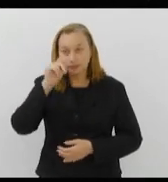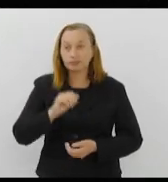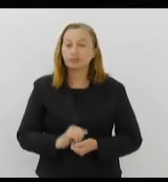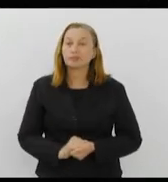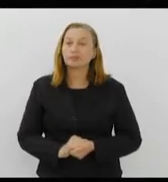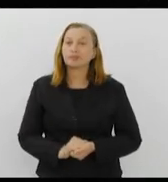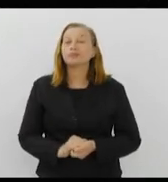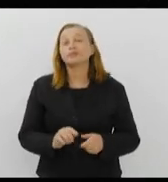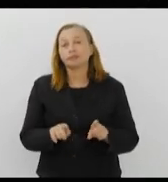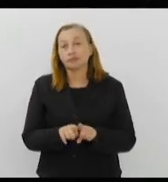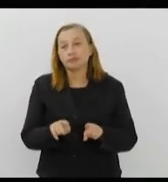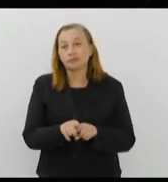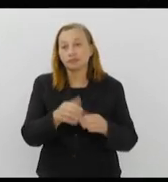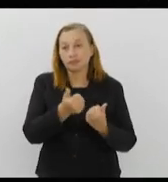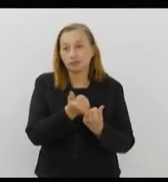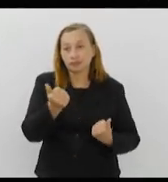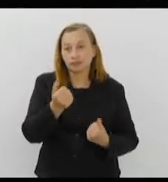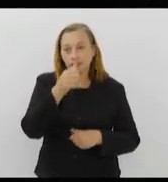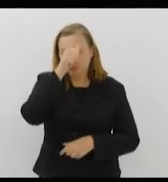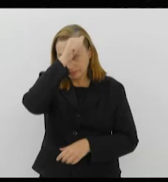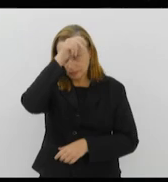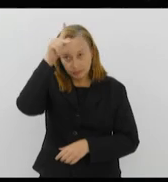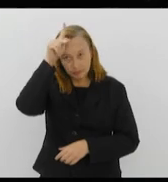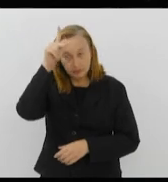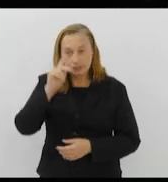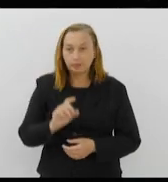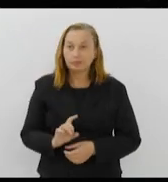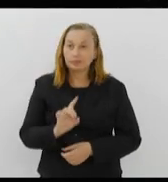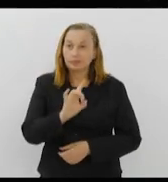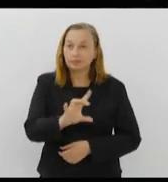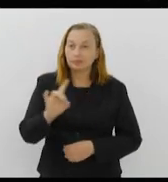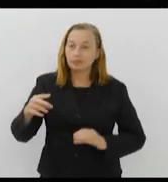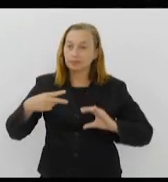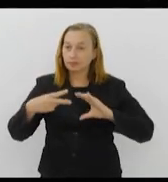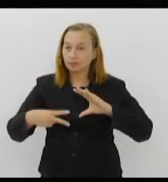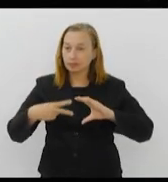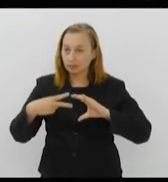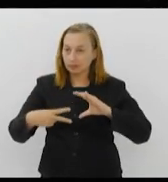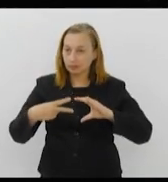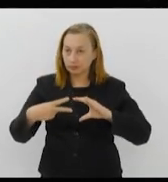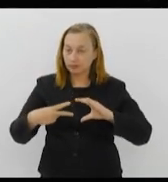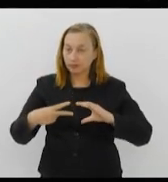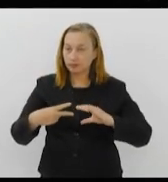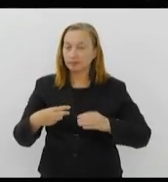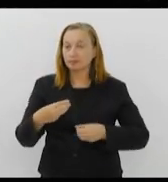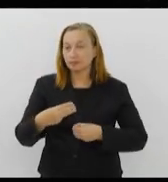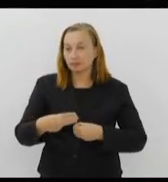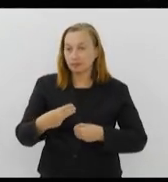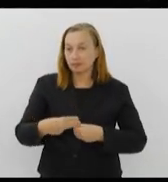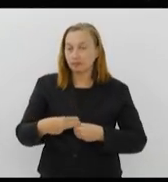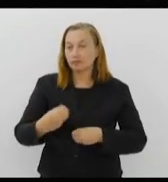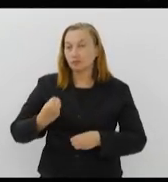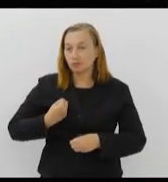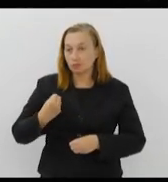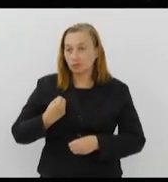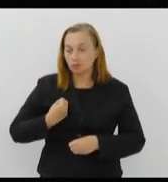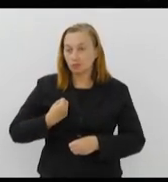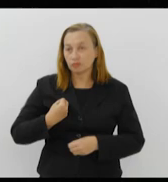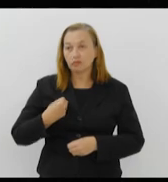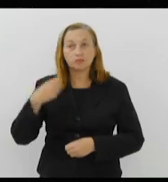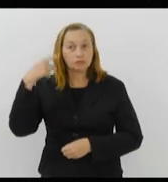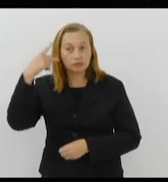vices e cada Câmara com seu número específico de